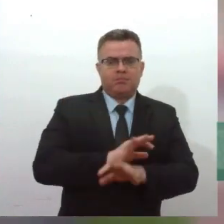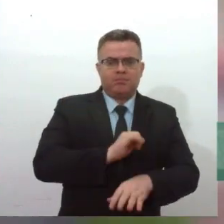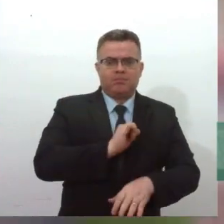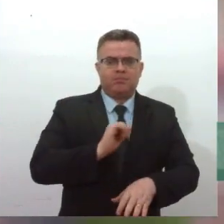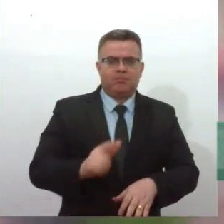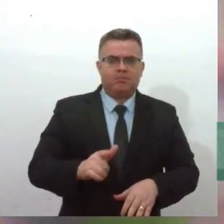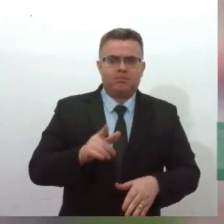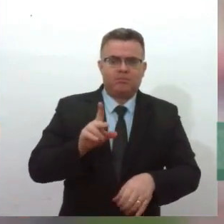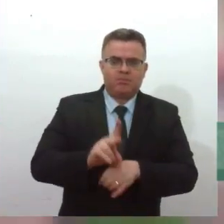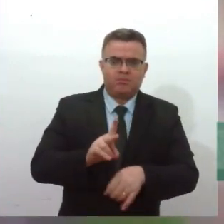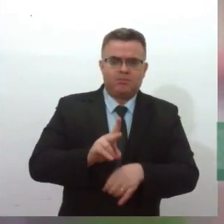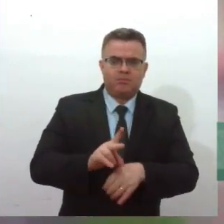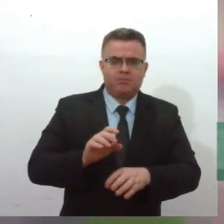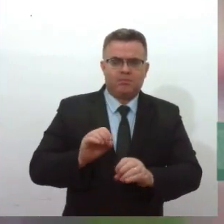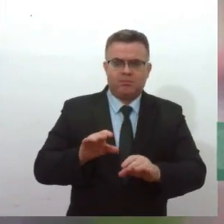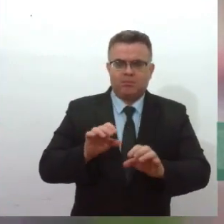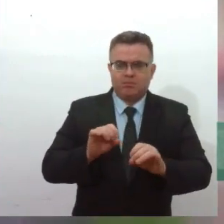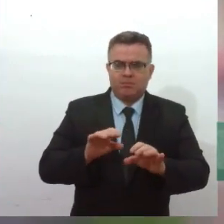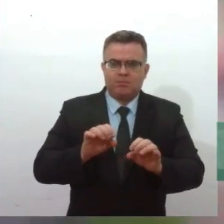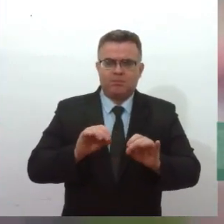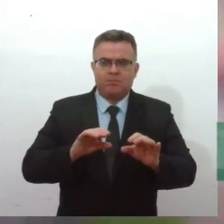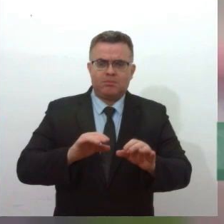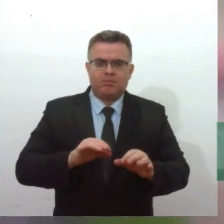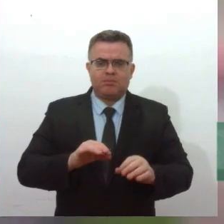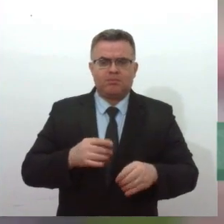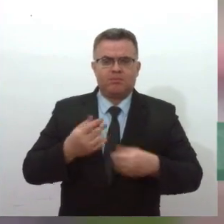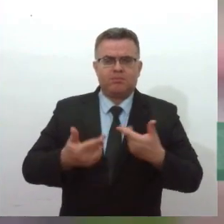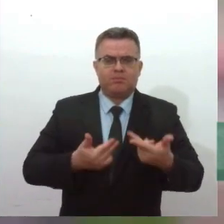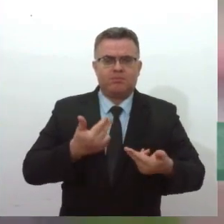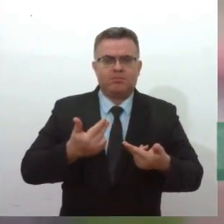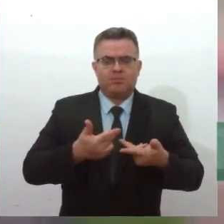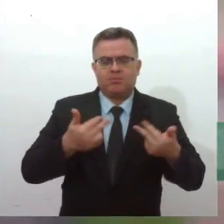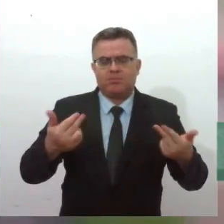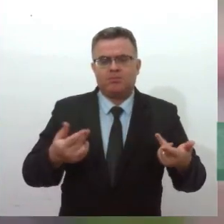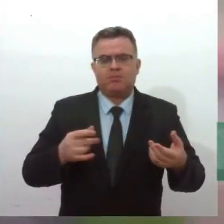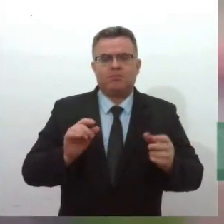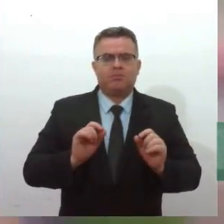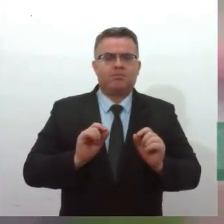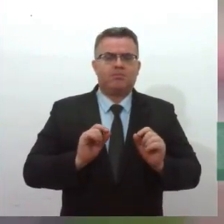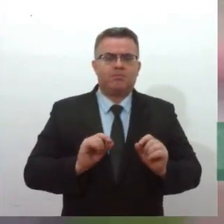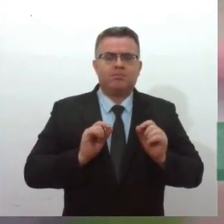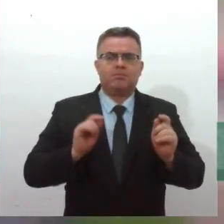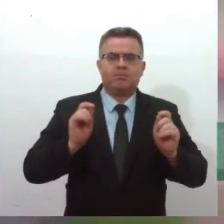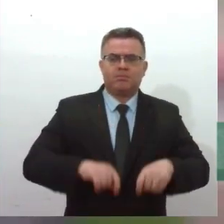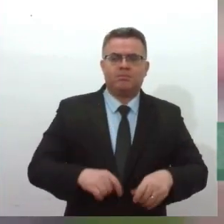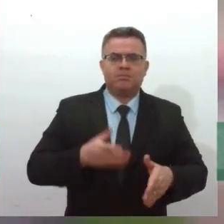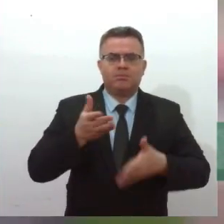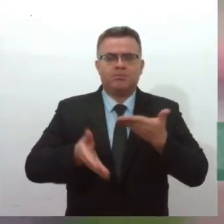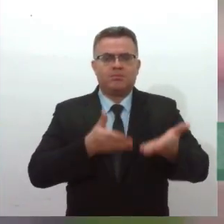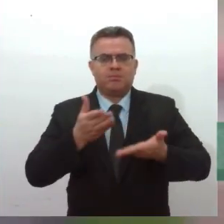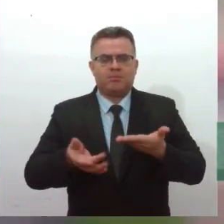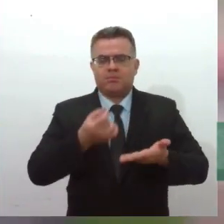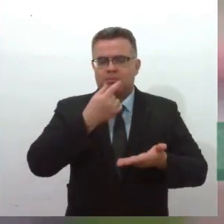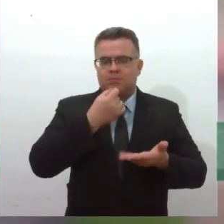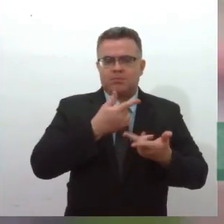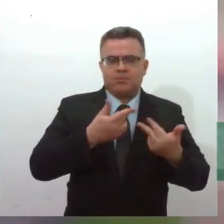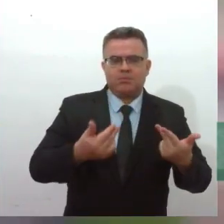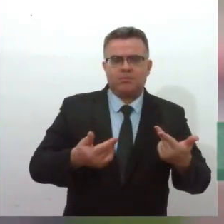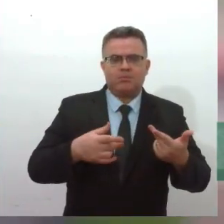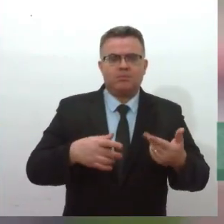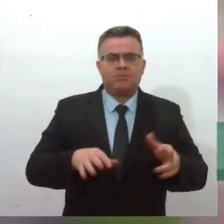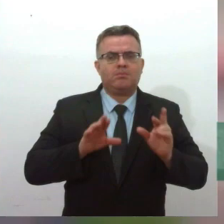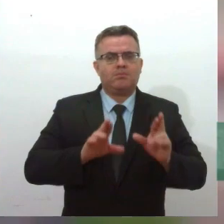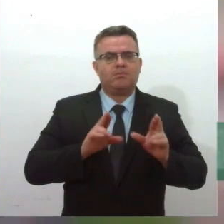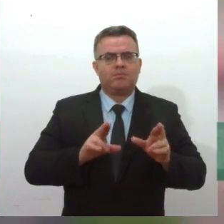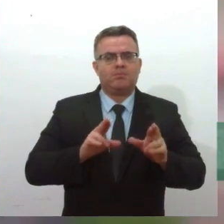realizar a educação né para causa animal realizar o bem-estar os cuid do tratamento então a gente espera que com